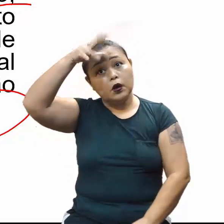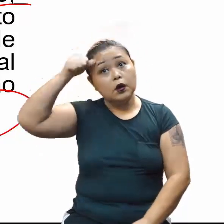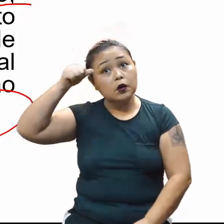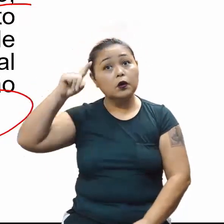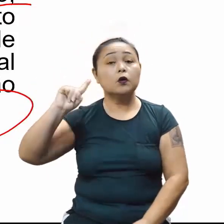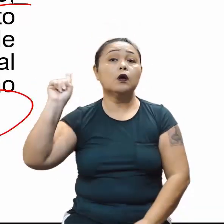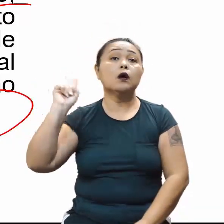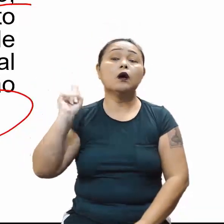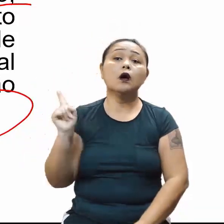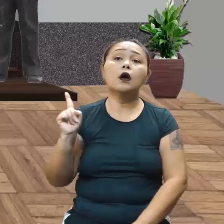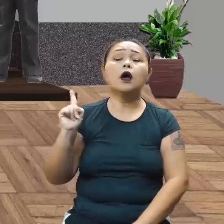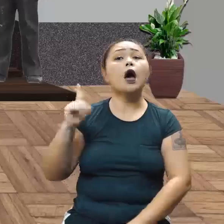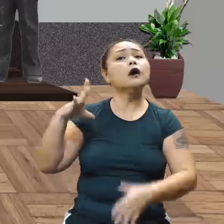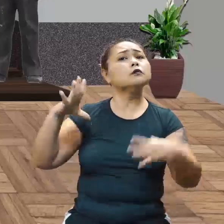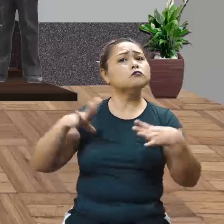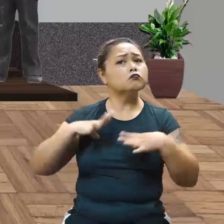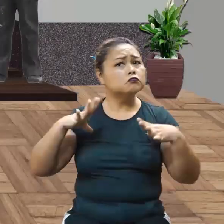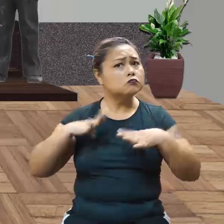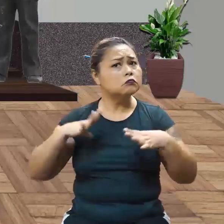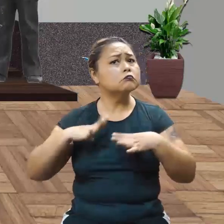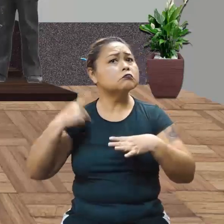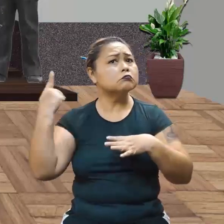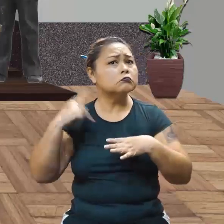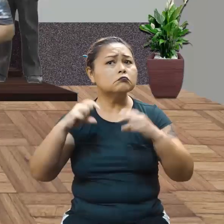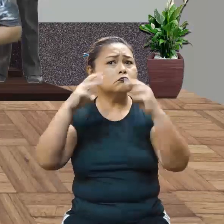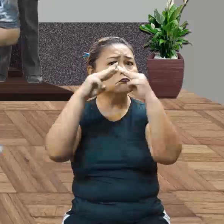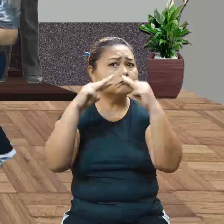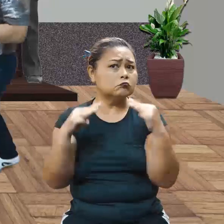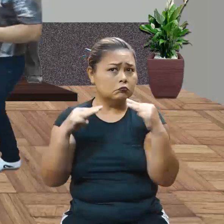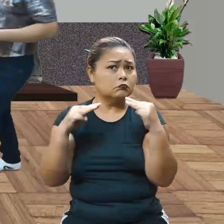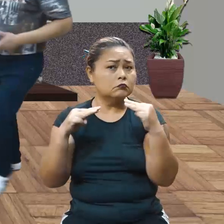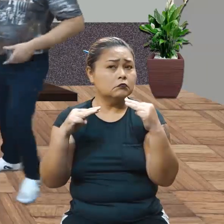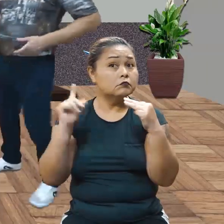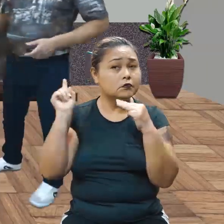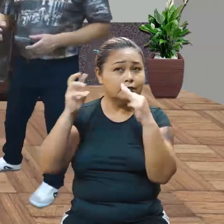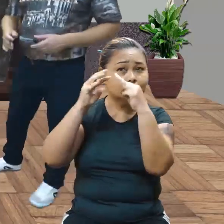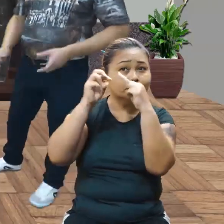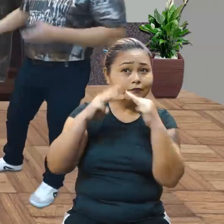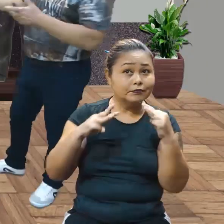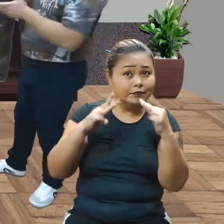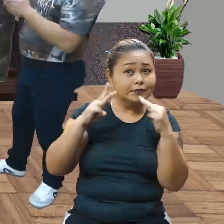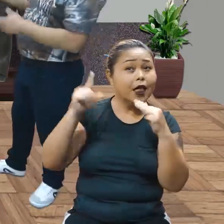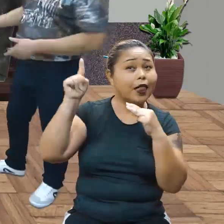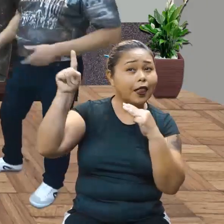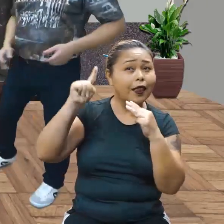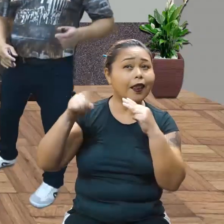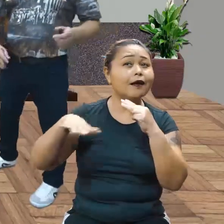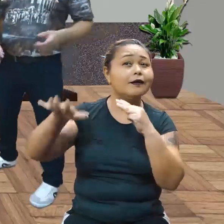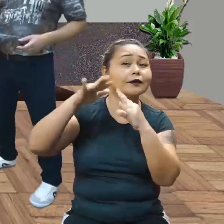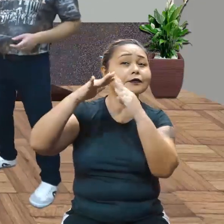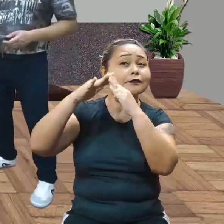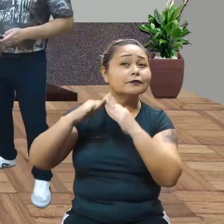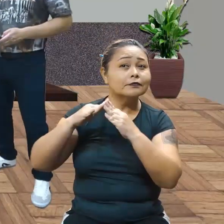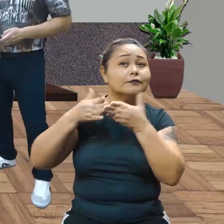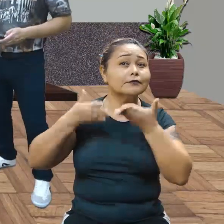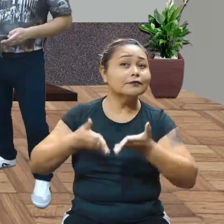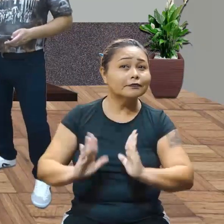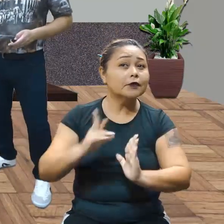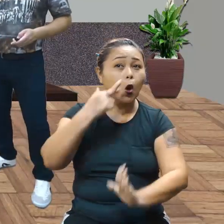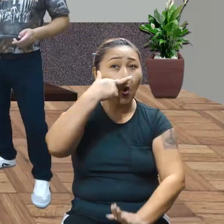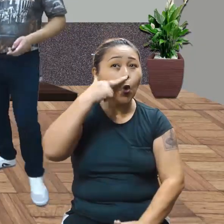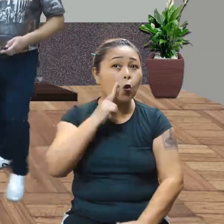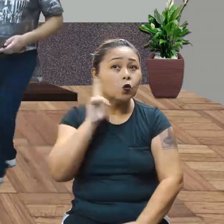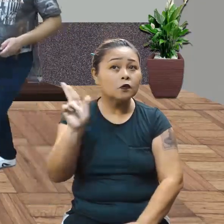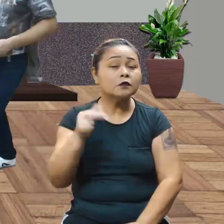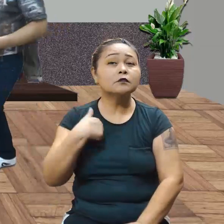museu é na cidade onde Rondon nasceu. É lá na região onde Rondon nasceu.